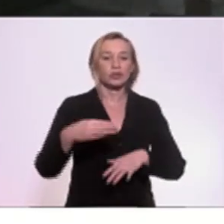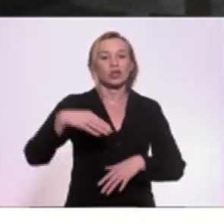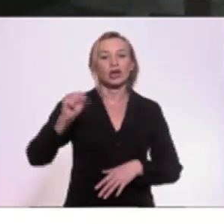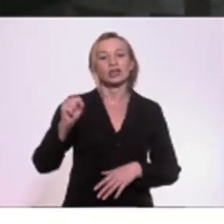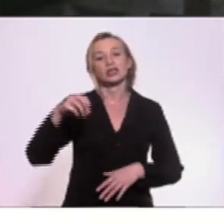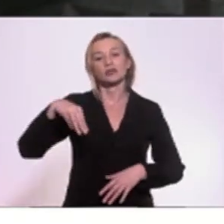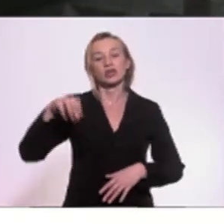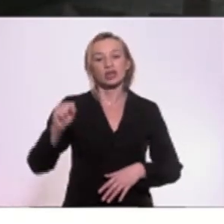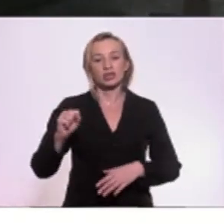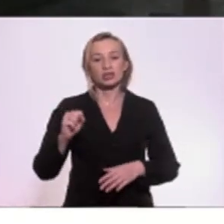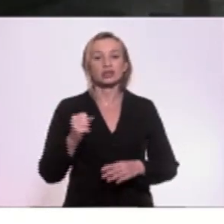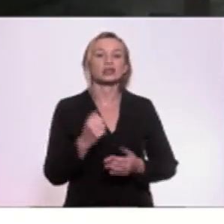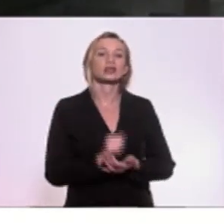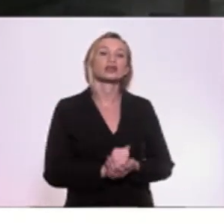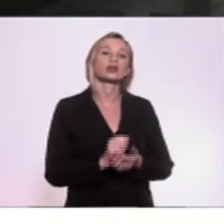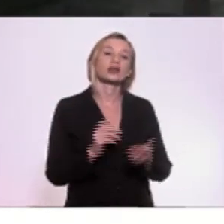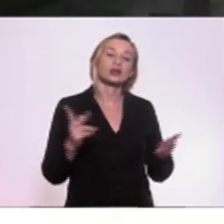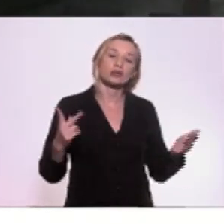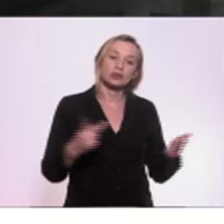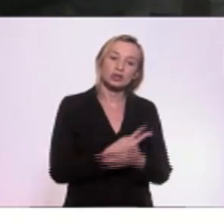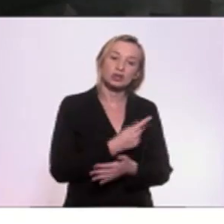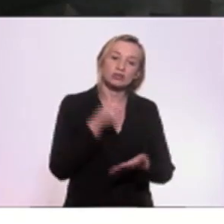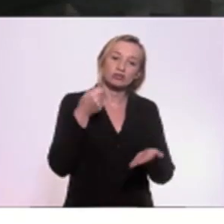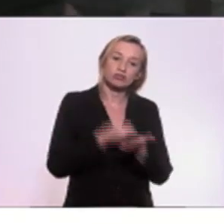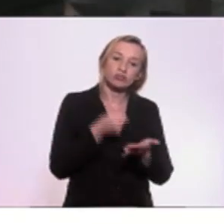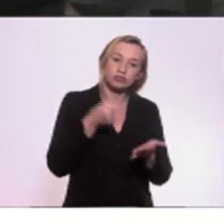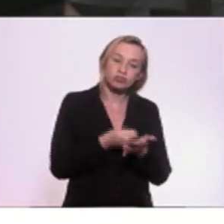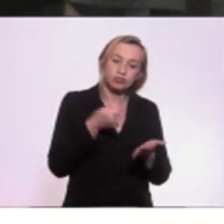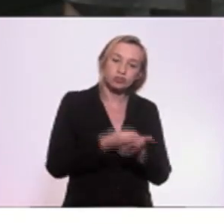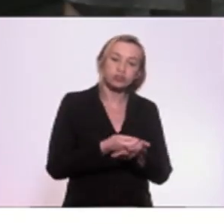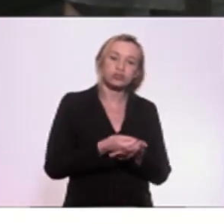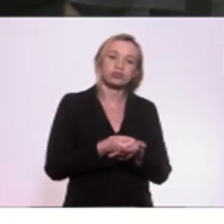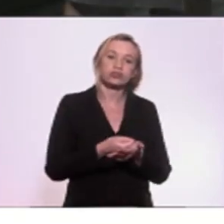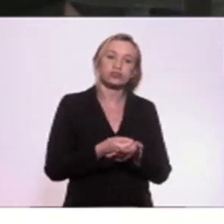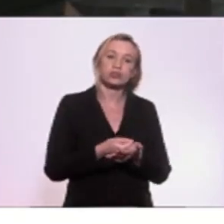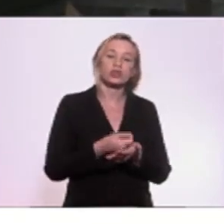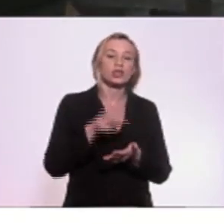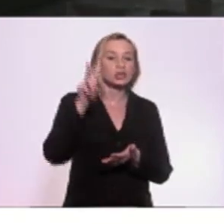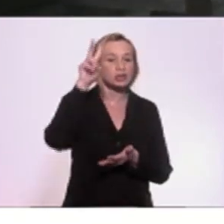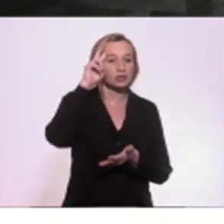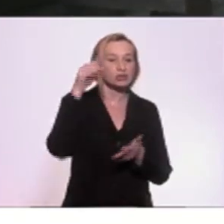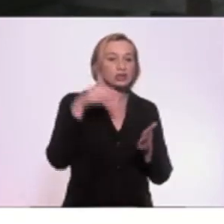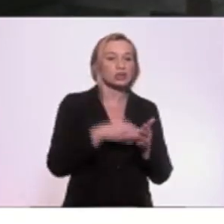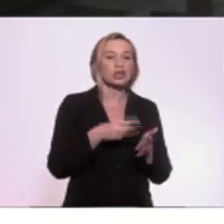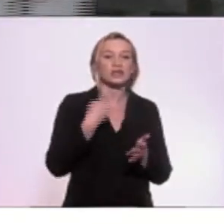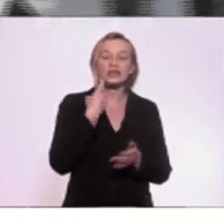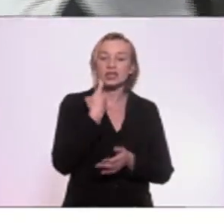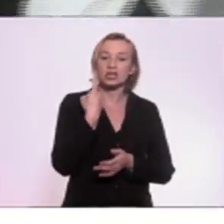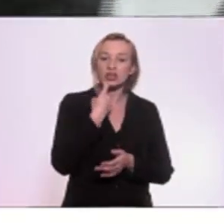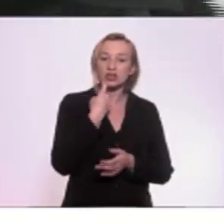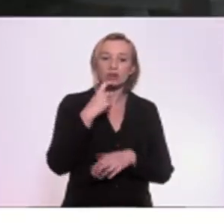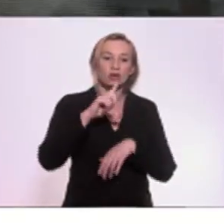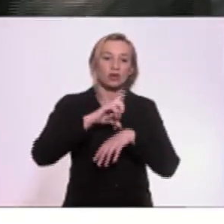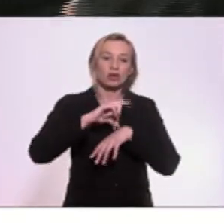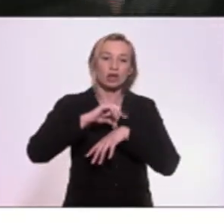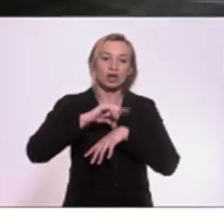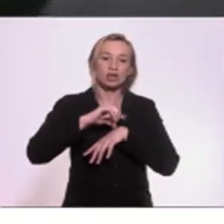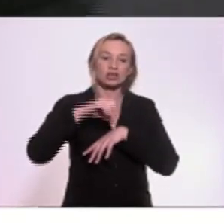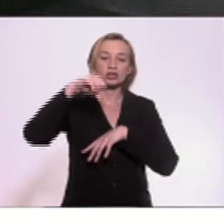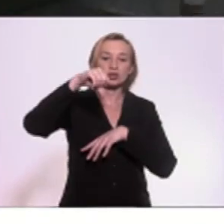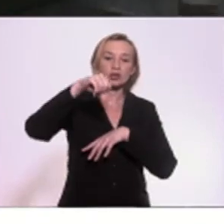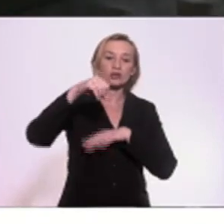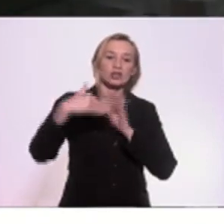SMS deverá ser realizado obrigatoriamente de segunda a sexta-feira, no horário de 9